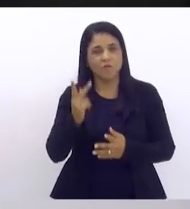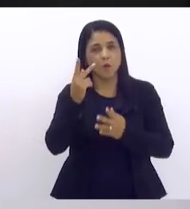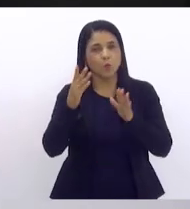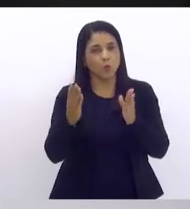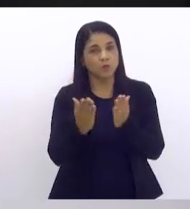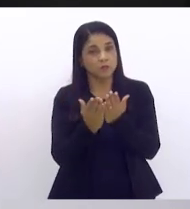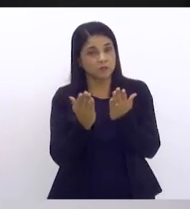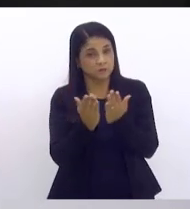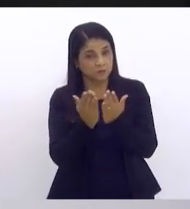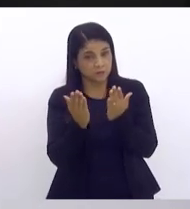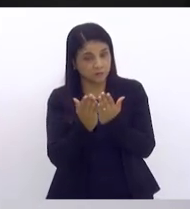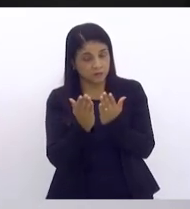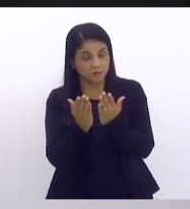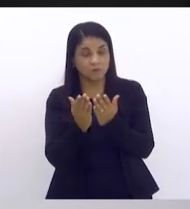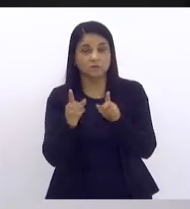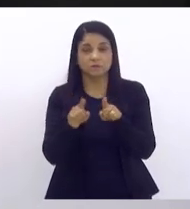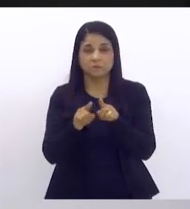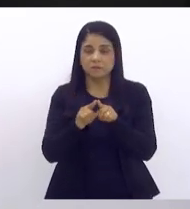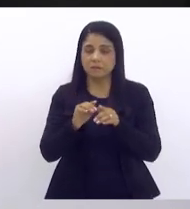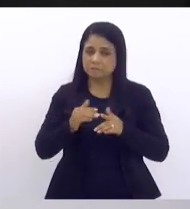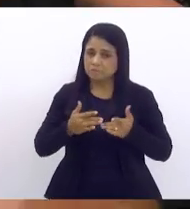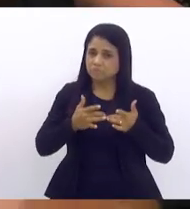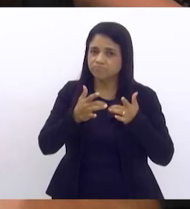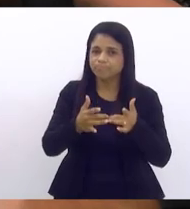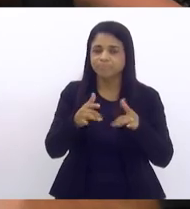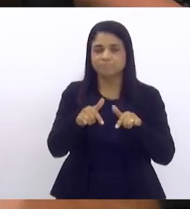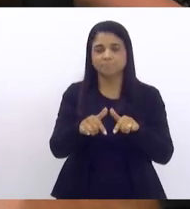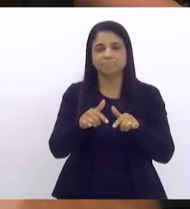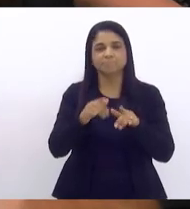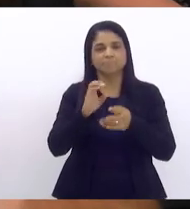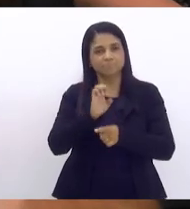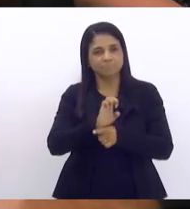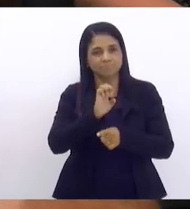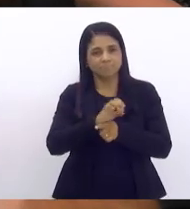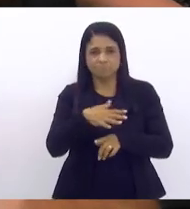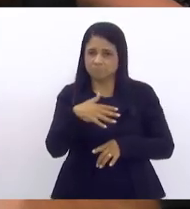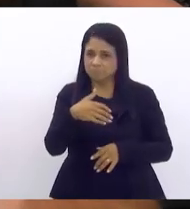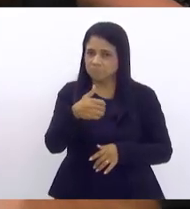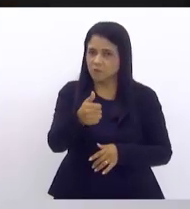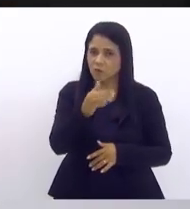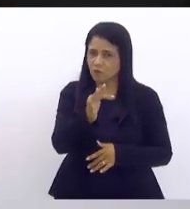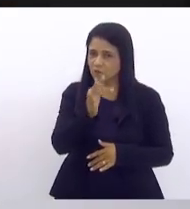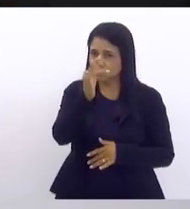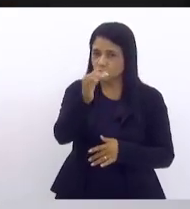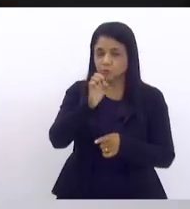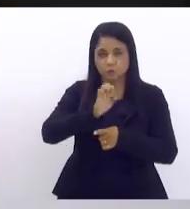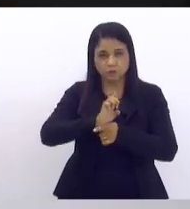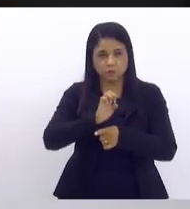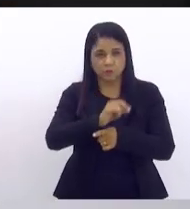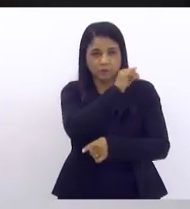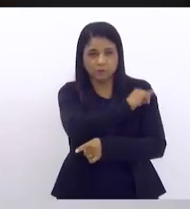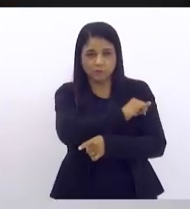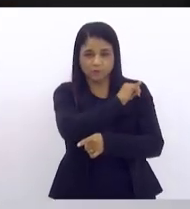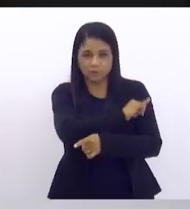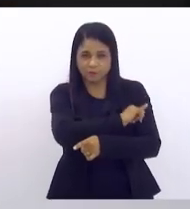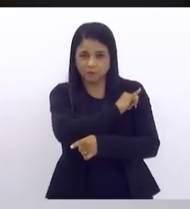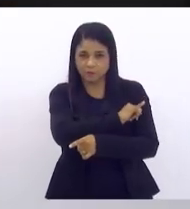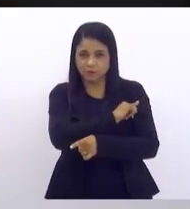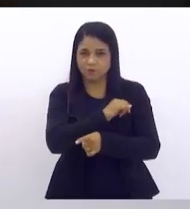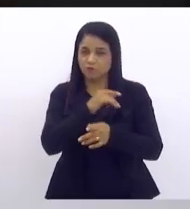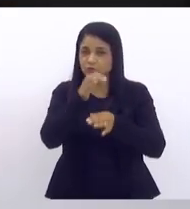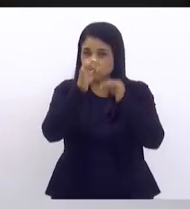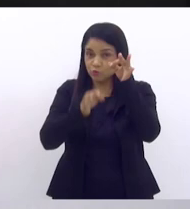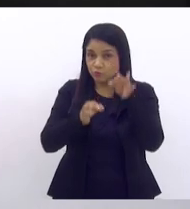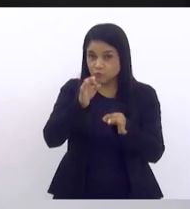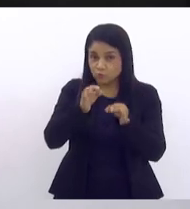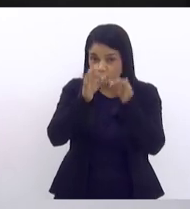se coloca à disposição do estado para fazer o melhor e fazer com que, de fato, este Rio de Janeiro seja cada vez mais